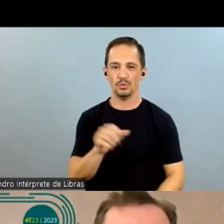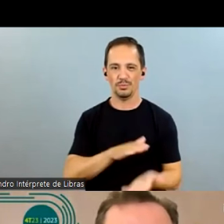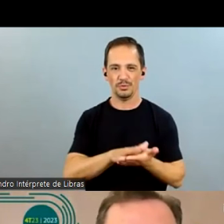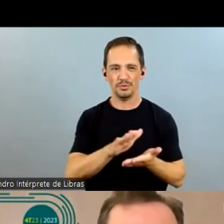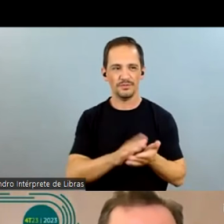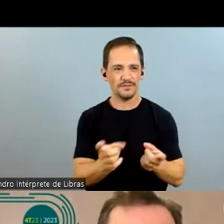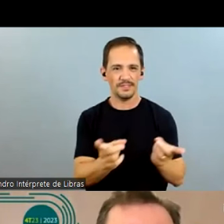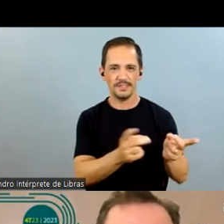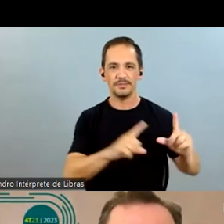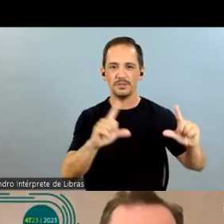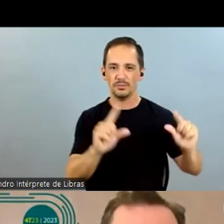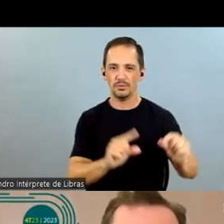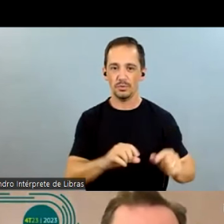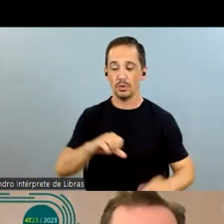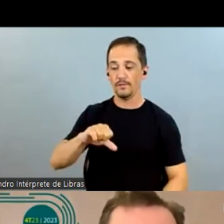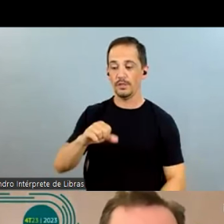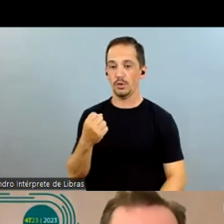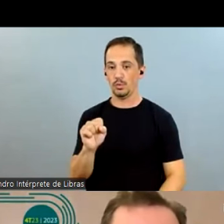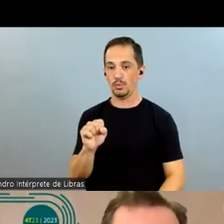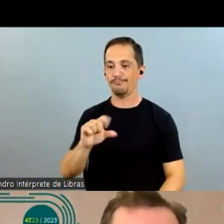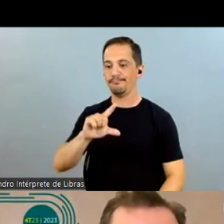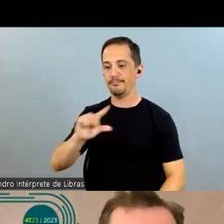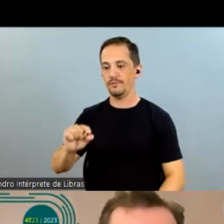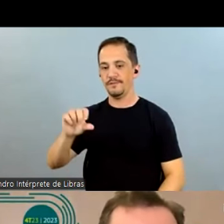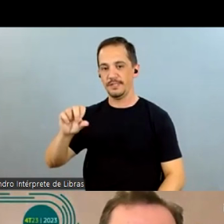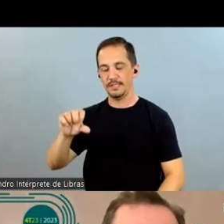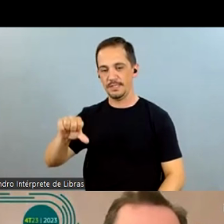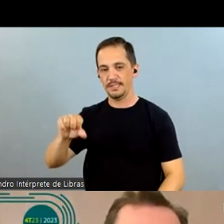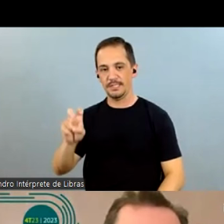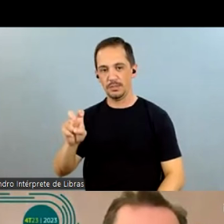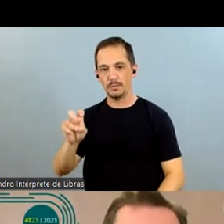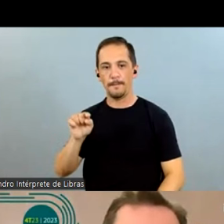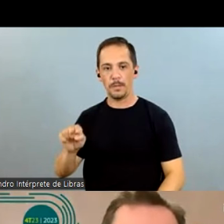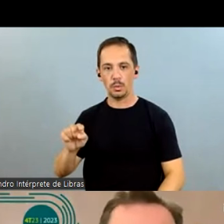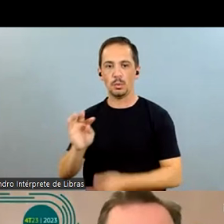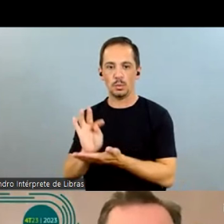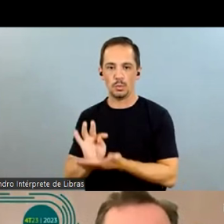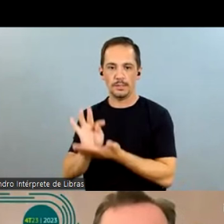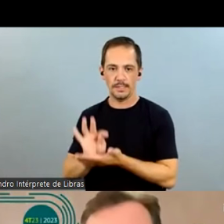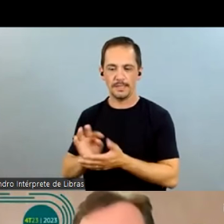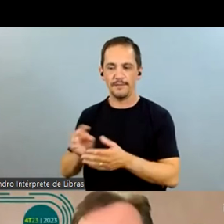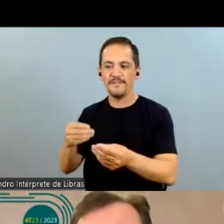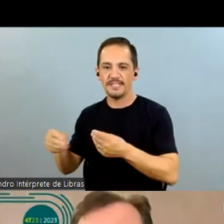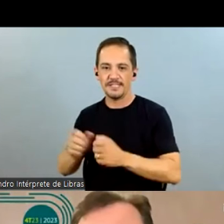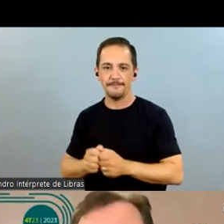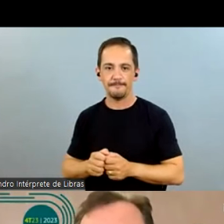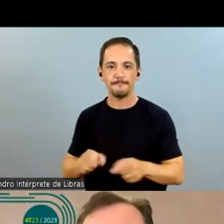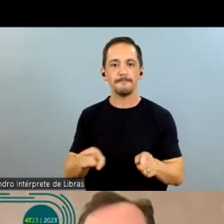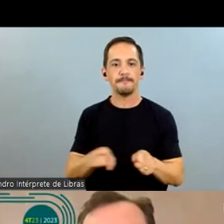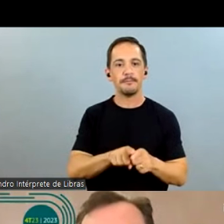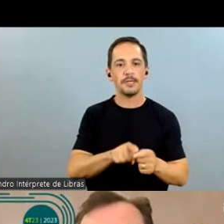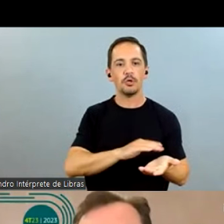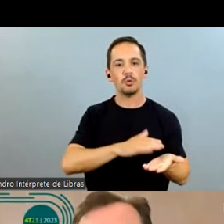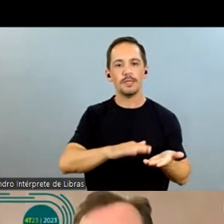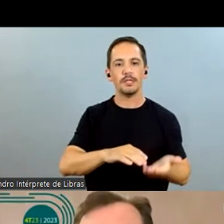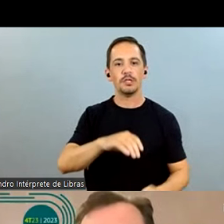98 para 95.000 toneladas no papel para embalagens flexíveis e para papelão ondulado de 26 para 25.000 Ton